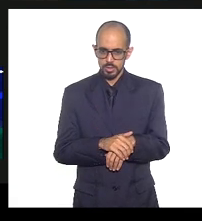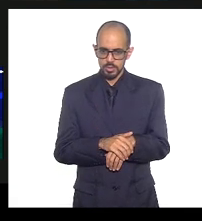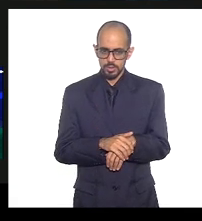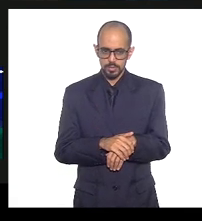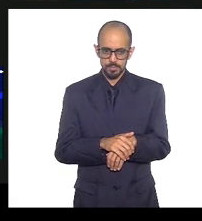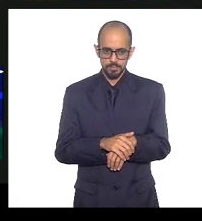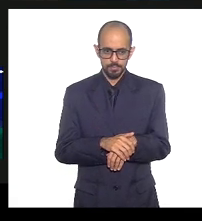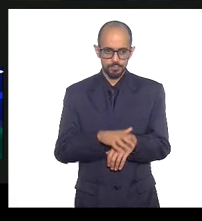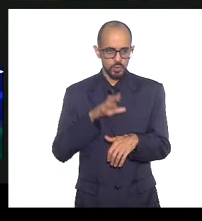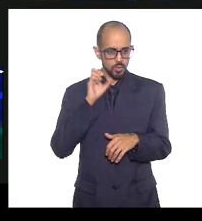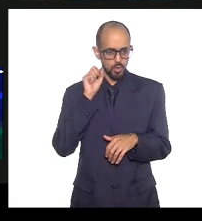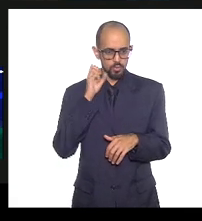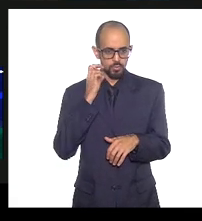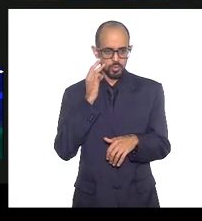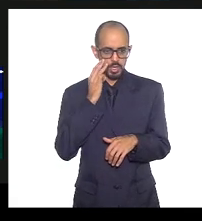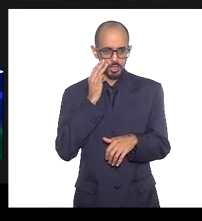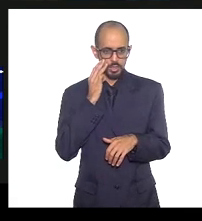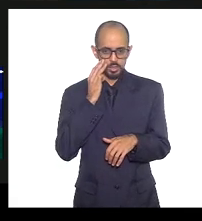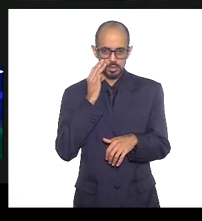Escuta, Valdeck.